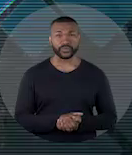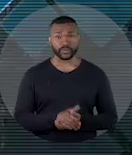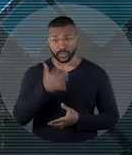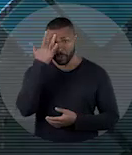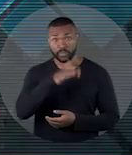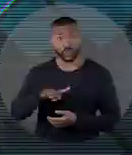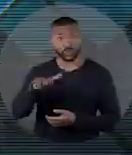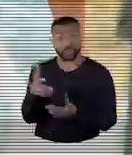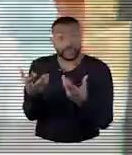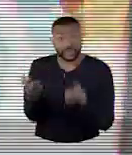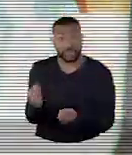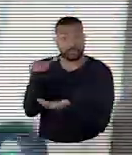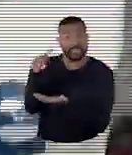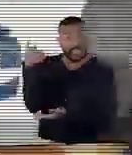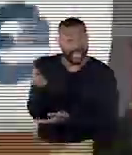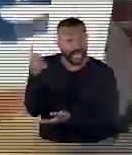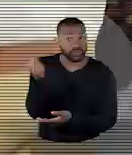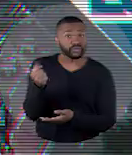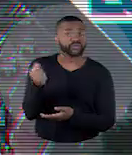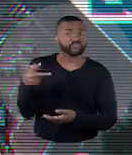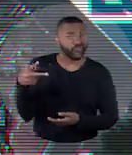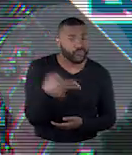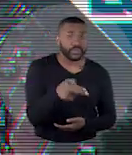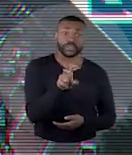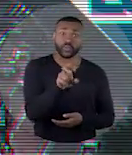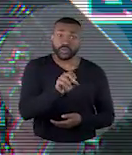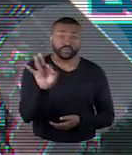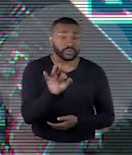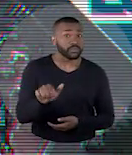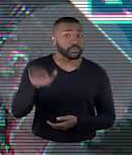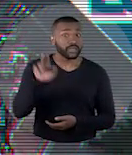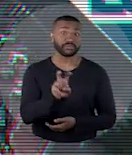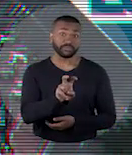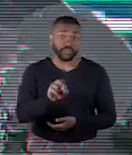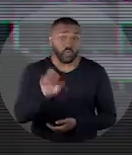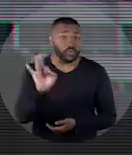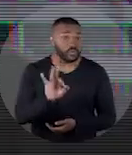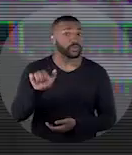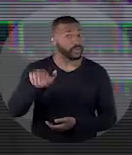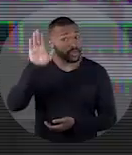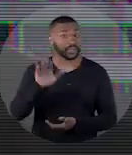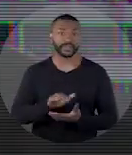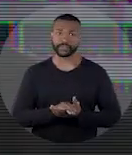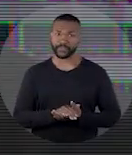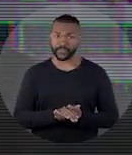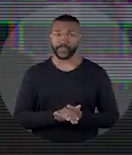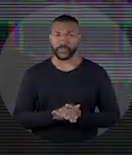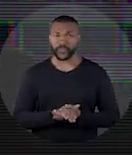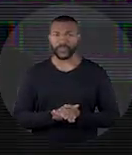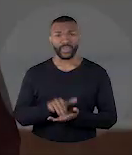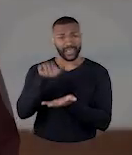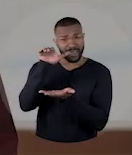O número de beneficiados pelo Leve Leite vai ser reduzido em mais de 50%. Mais de